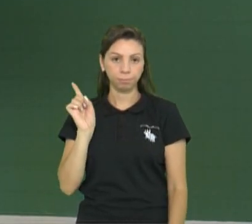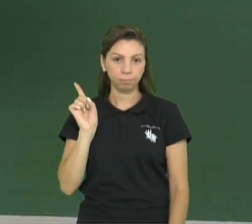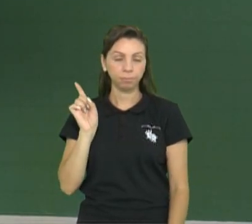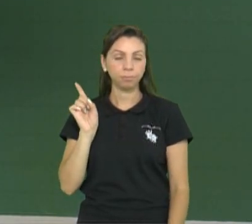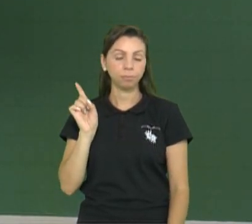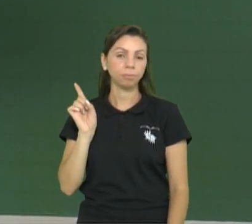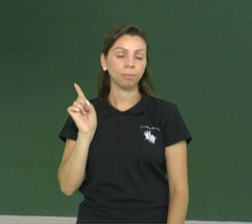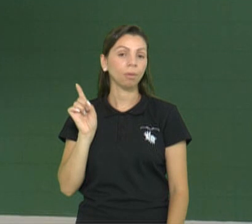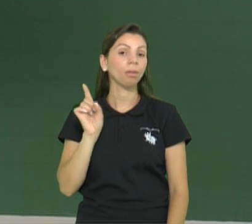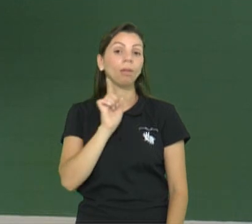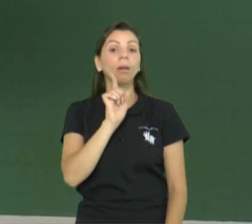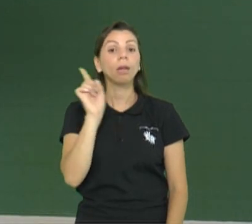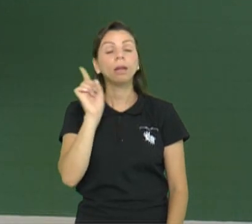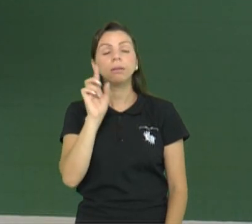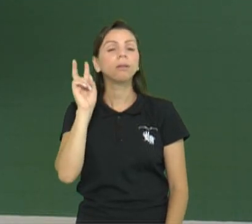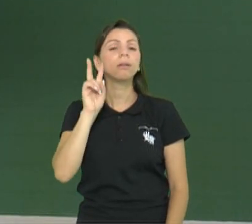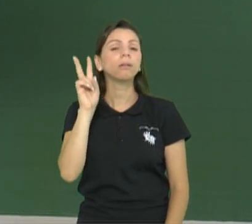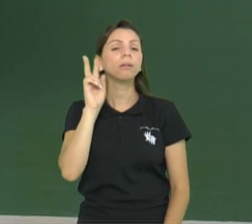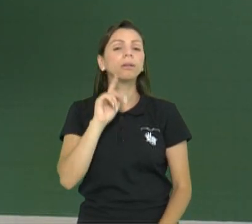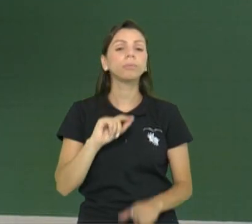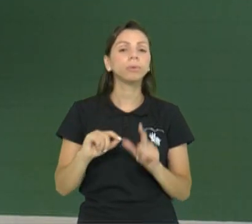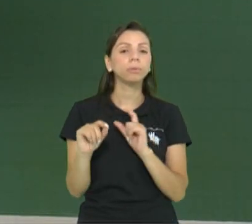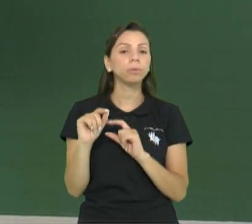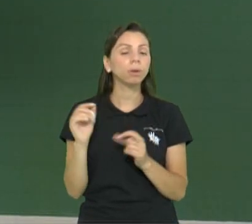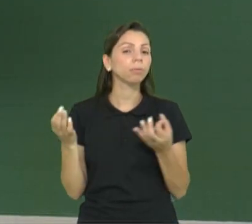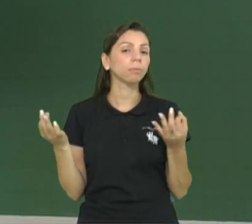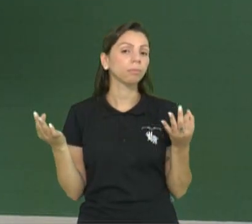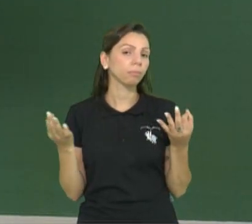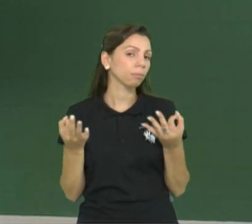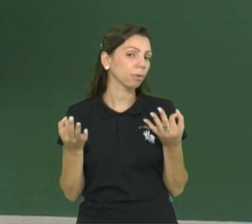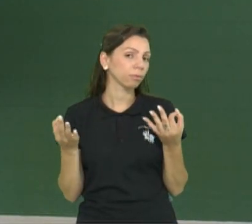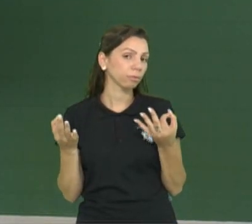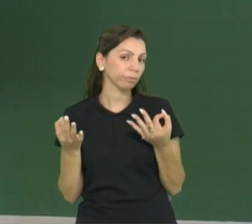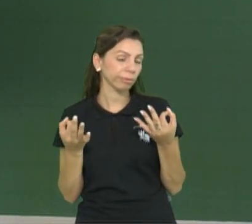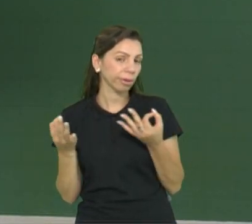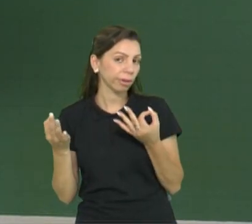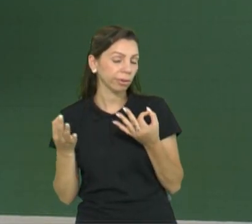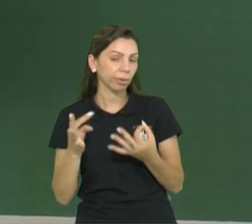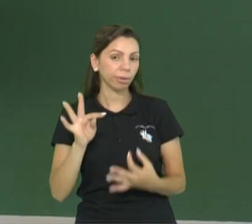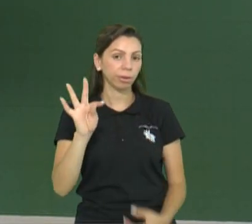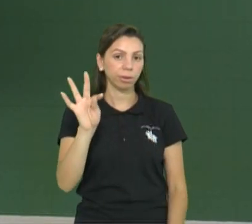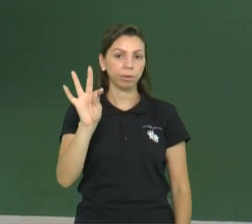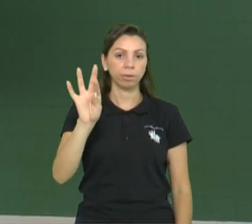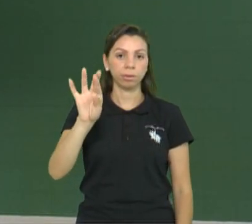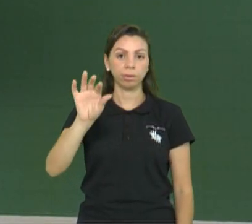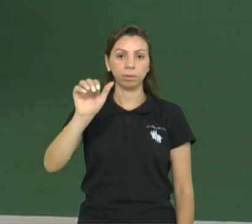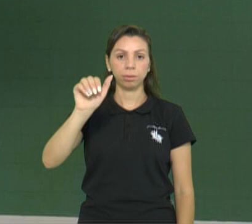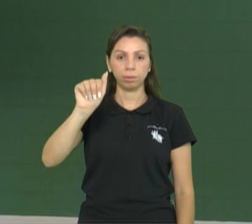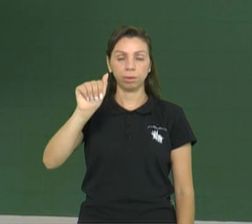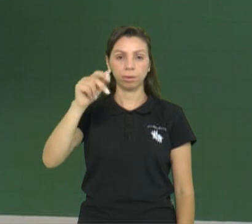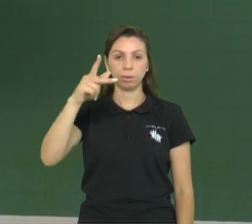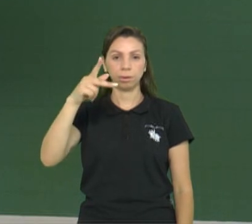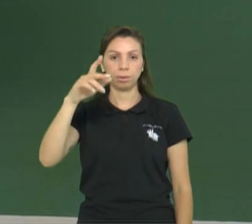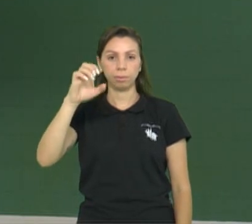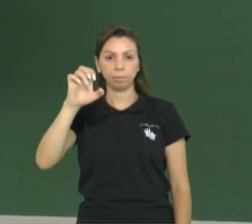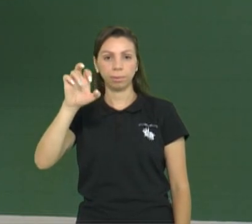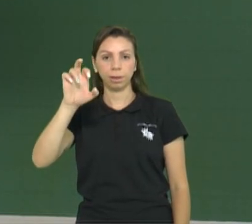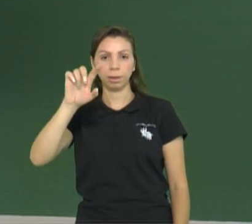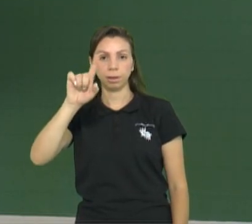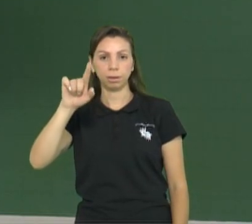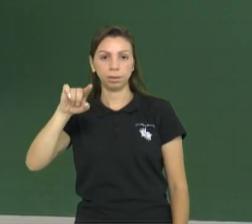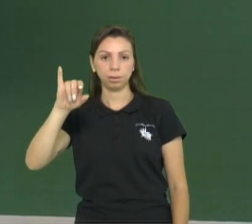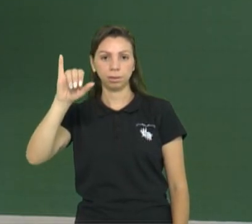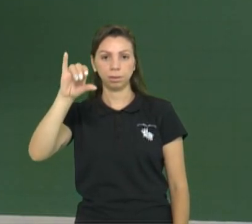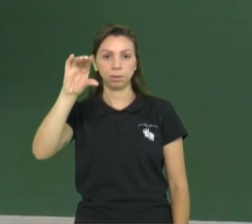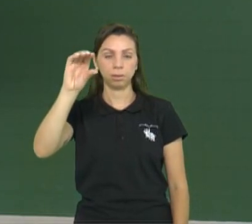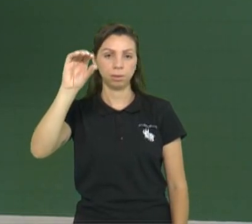vai lembrar para nós exatamente um trapézio. E é exatamente através da forma do trapézio que